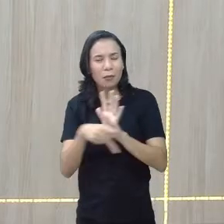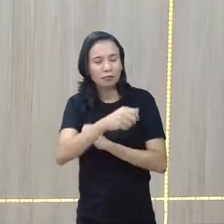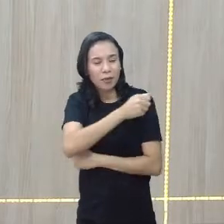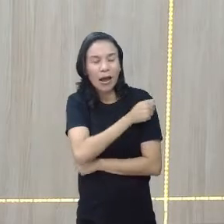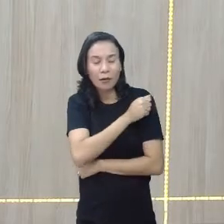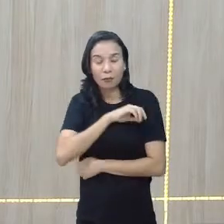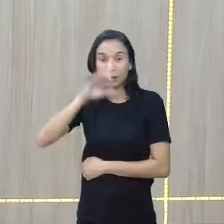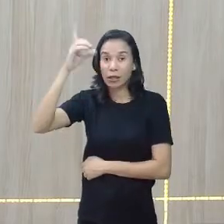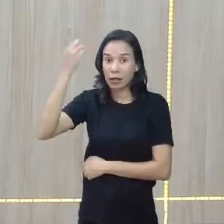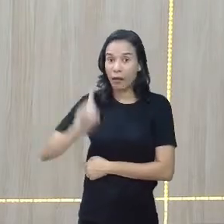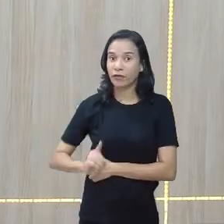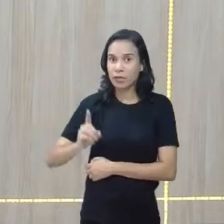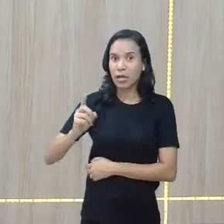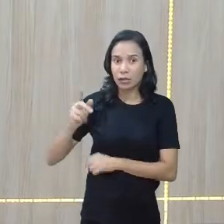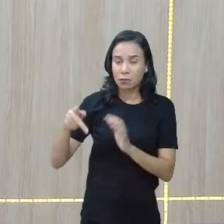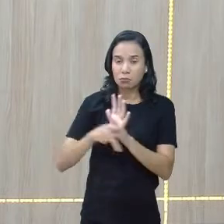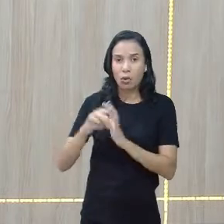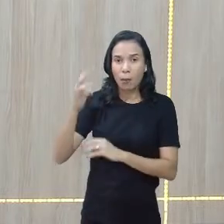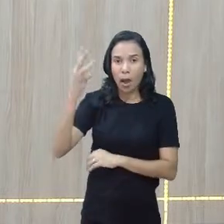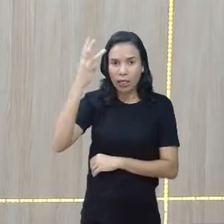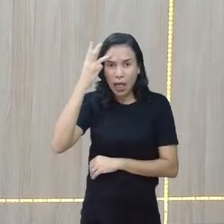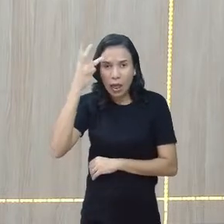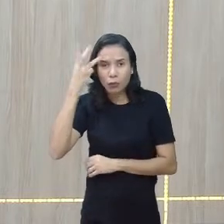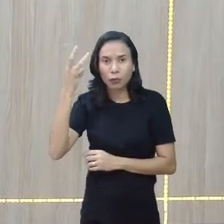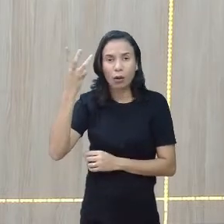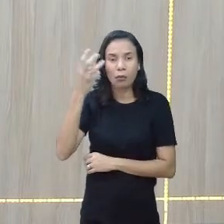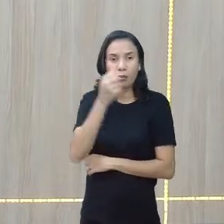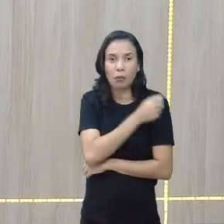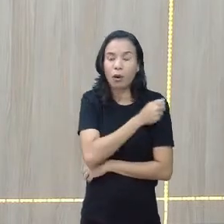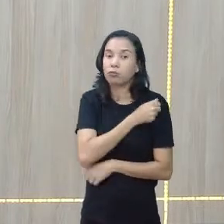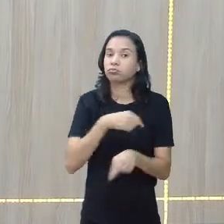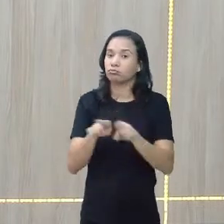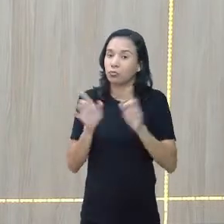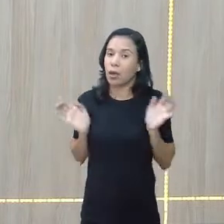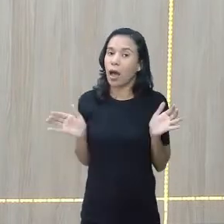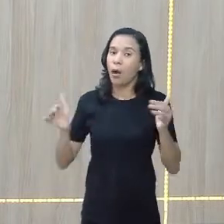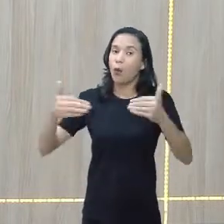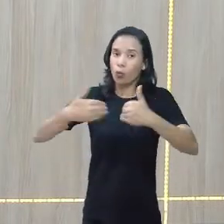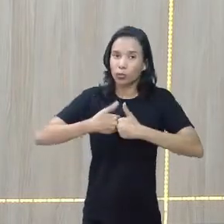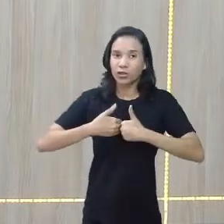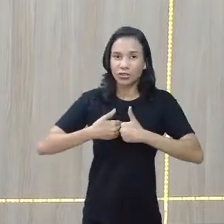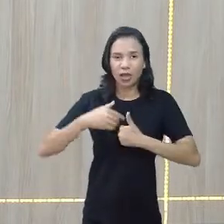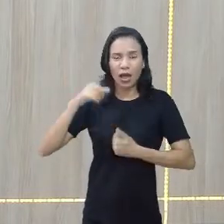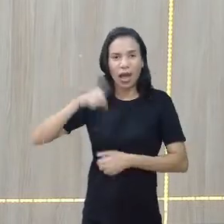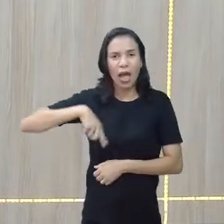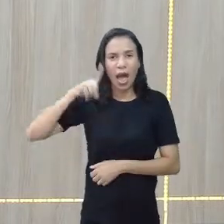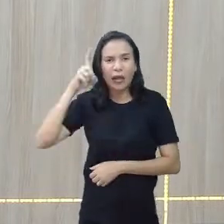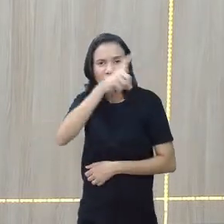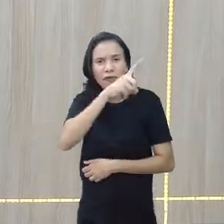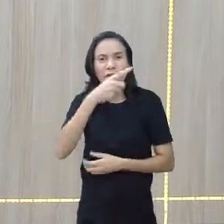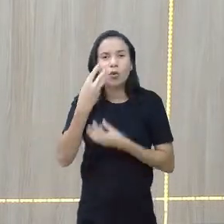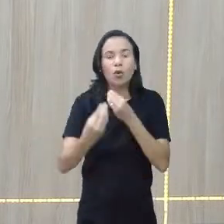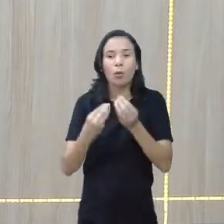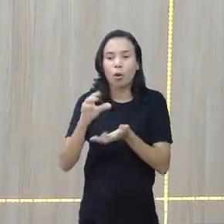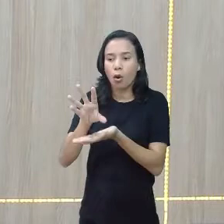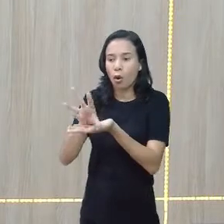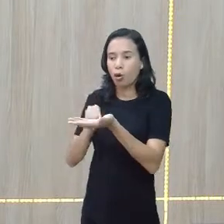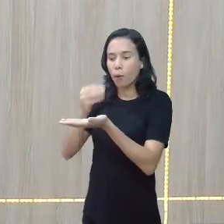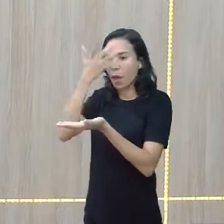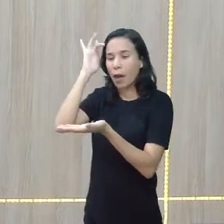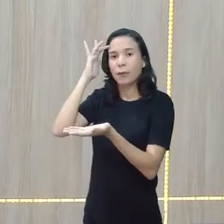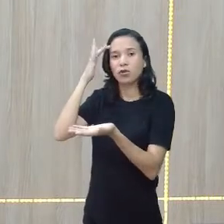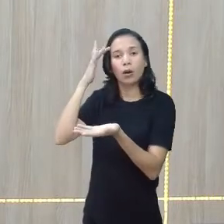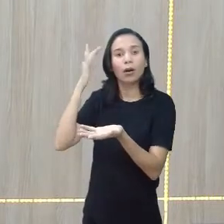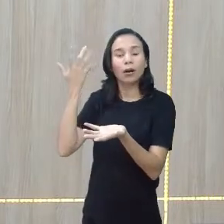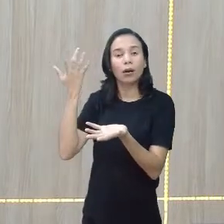com deficiência intelectual, os estudantes que estão no espectro do autismo, eles tenham dificuldade de imitar, por